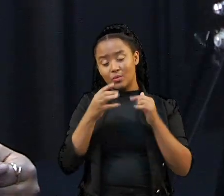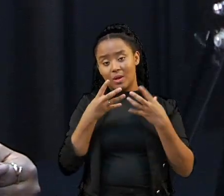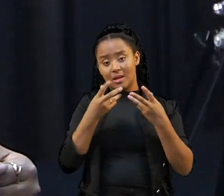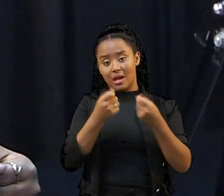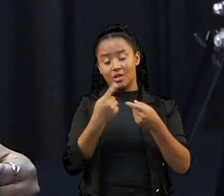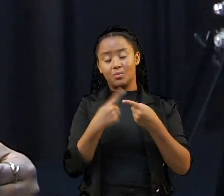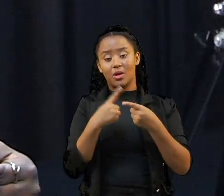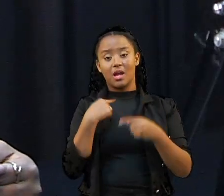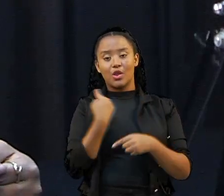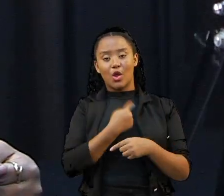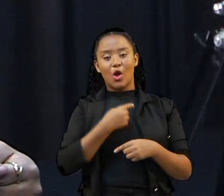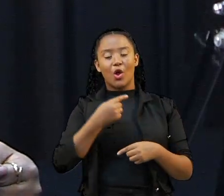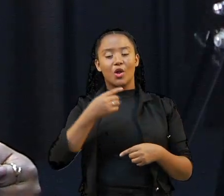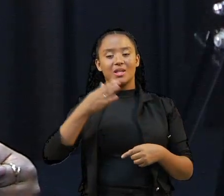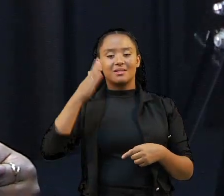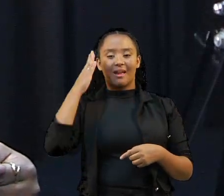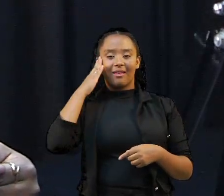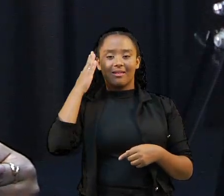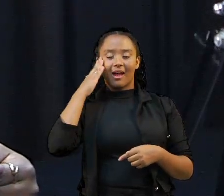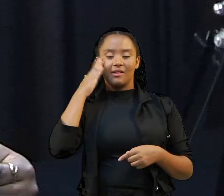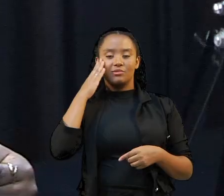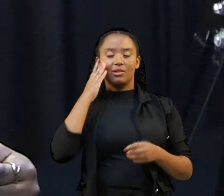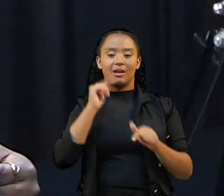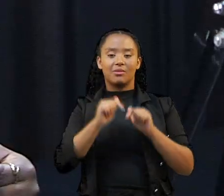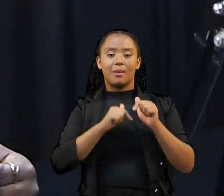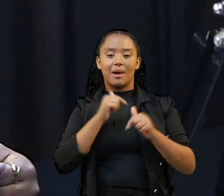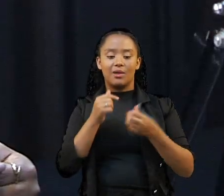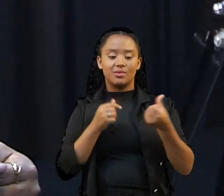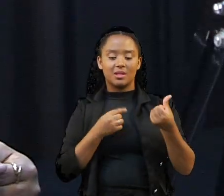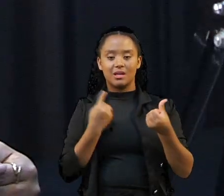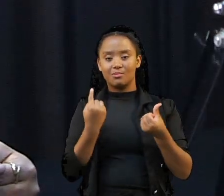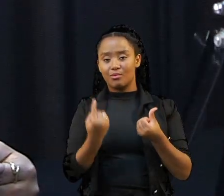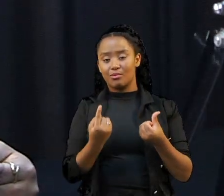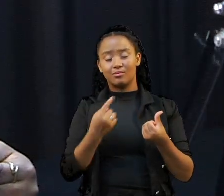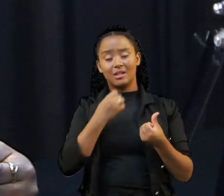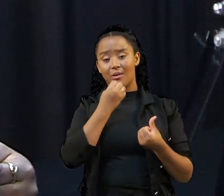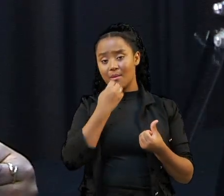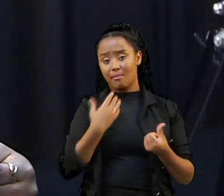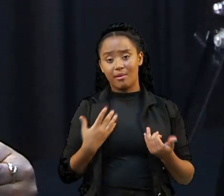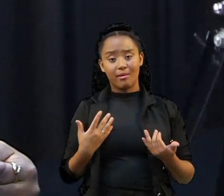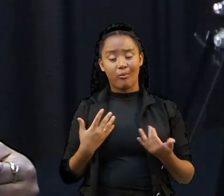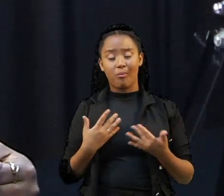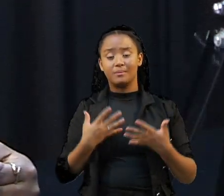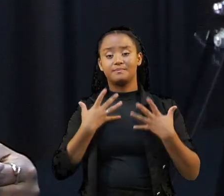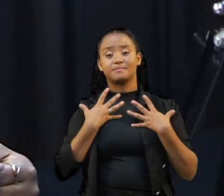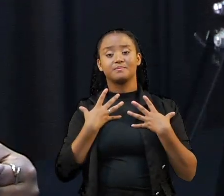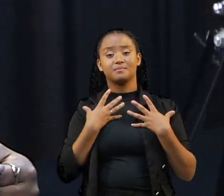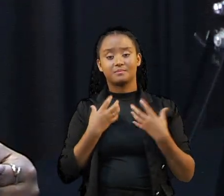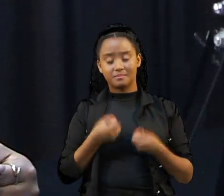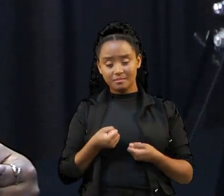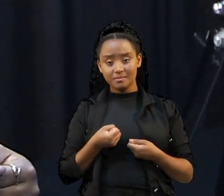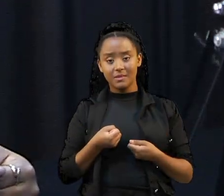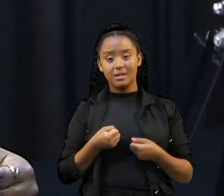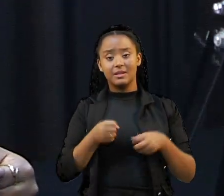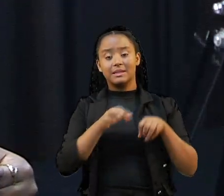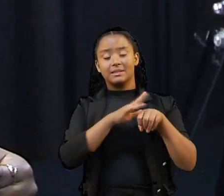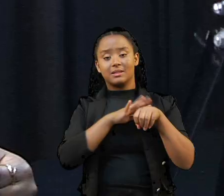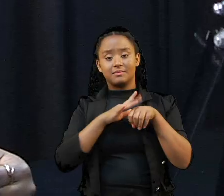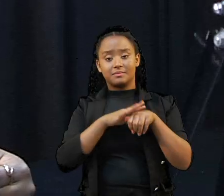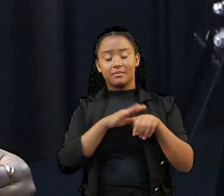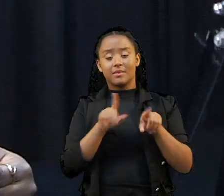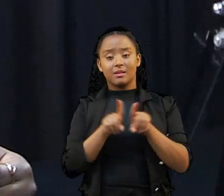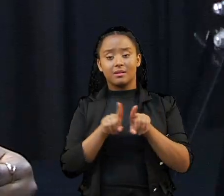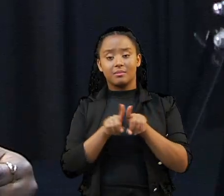é desgastante, desumana, cansativa, adoece. E também tira toda a